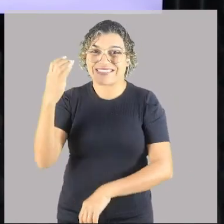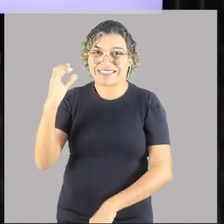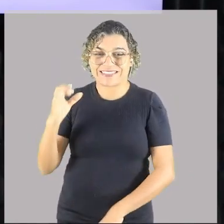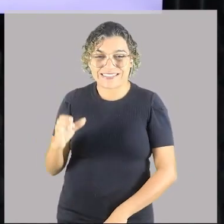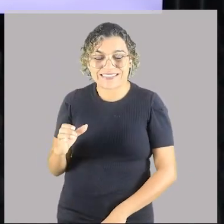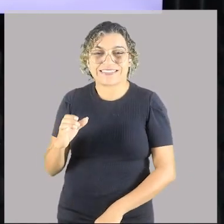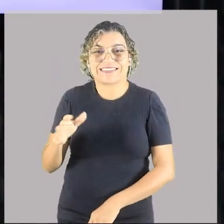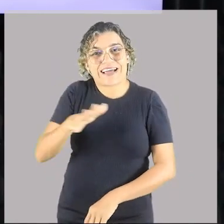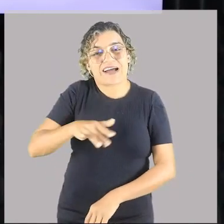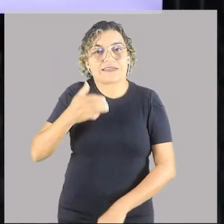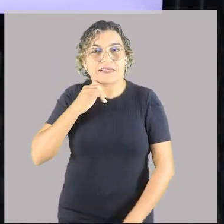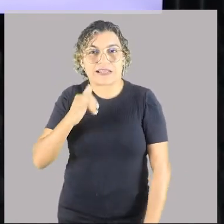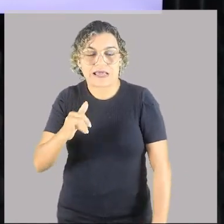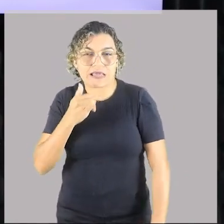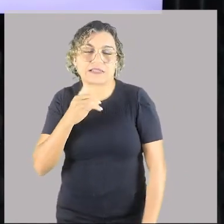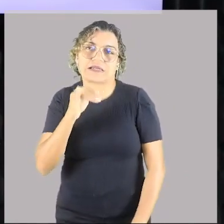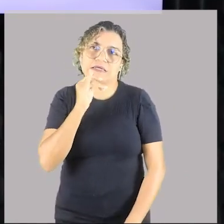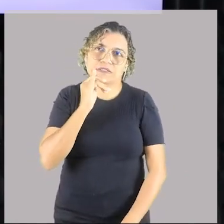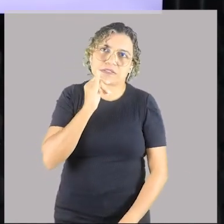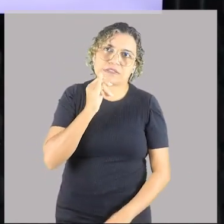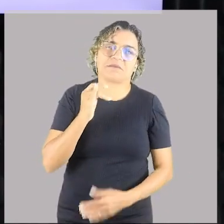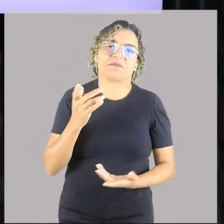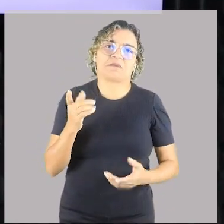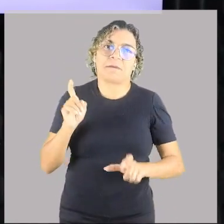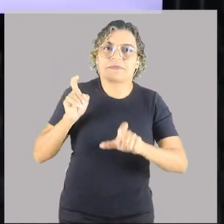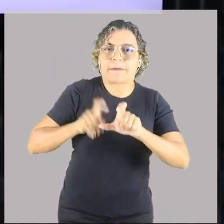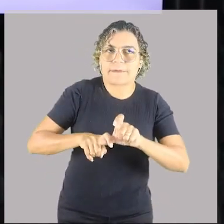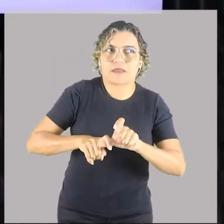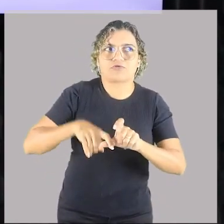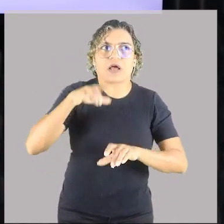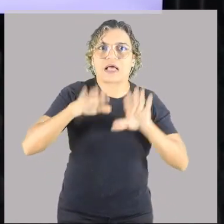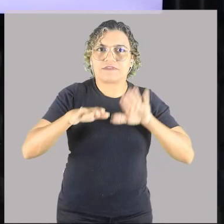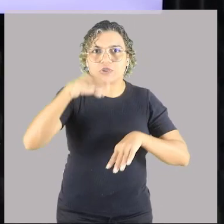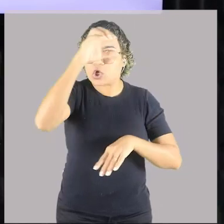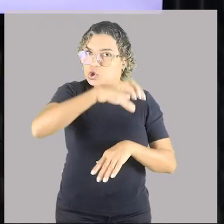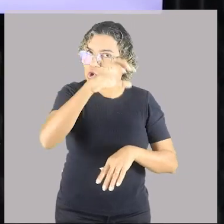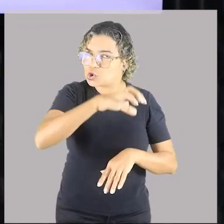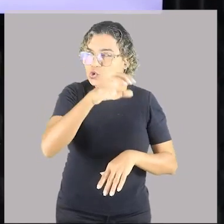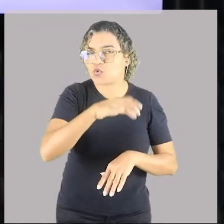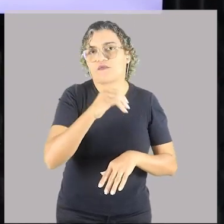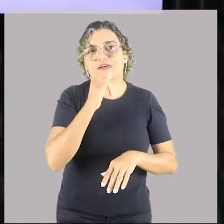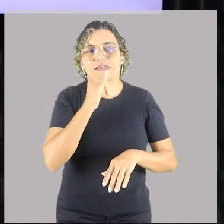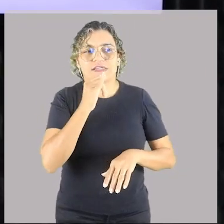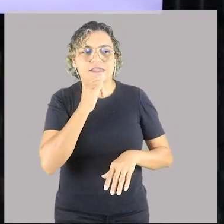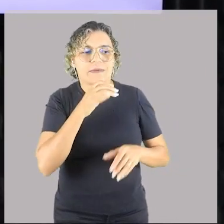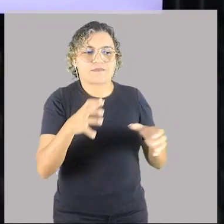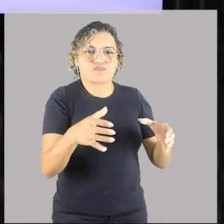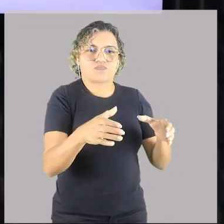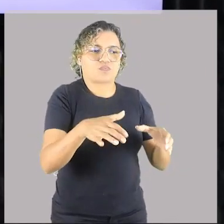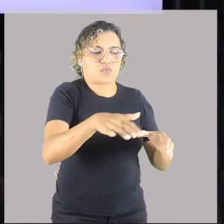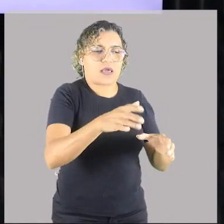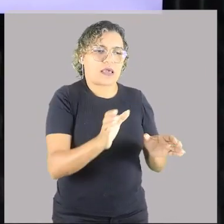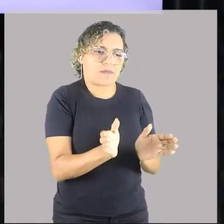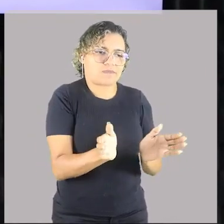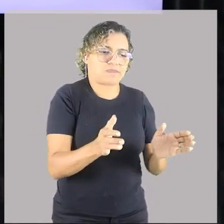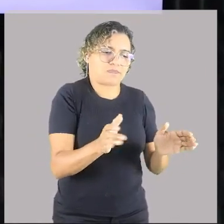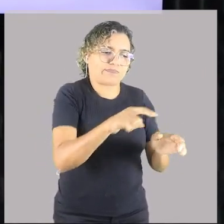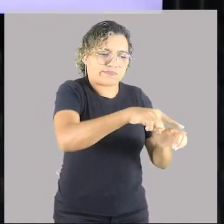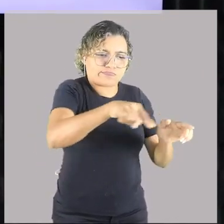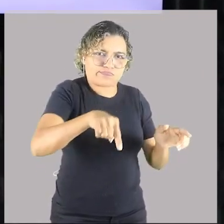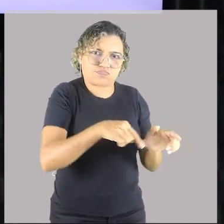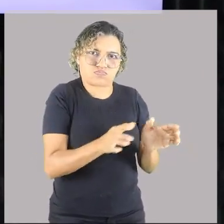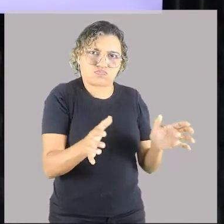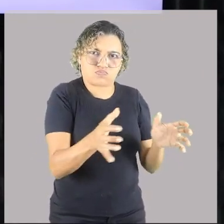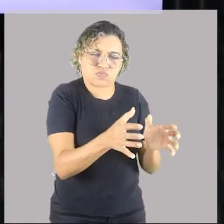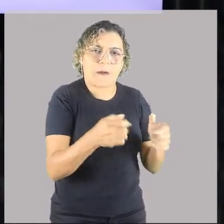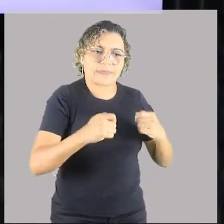crise elétrica, né, devido, a gente sabe que é uma dependência de chuvas, para que os reservatórios possam estar